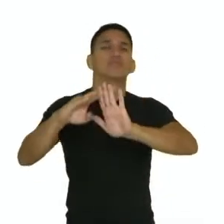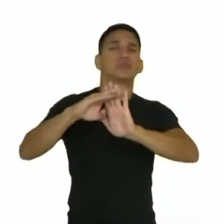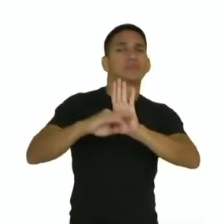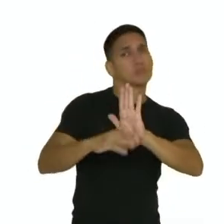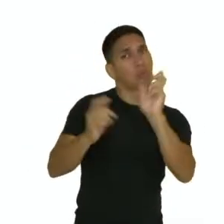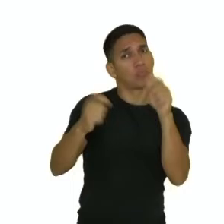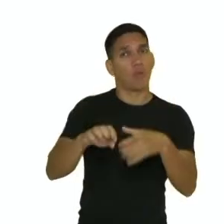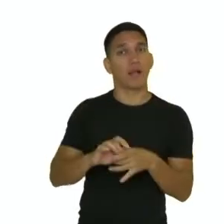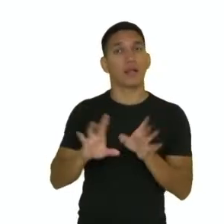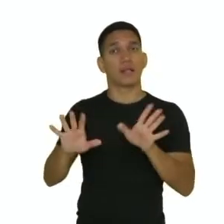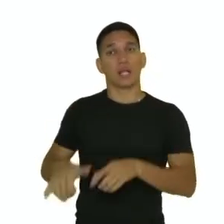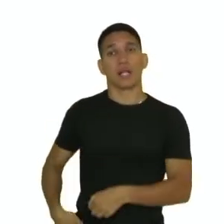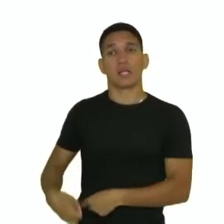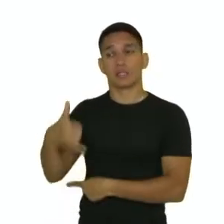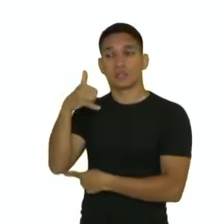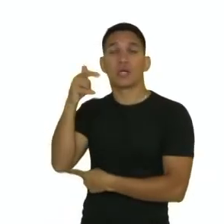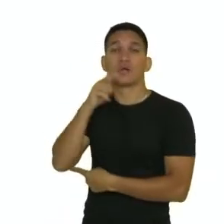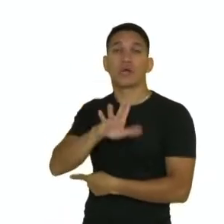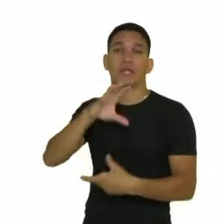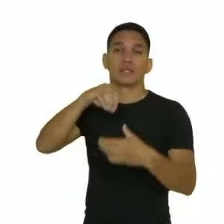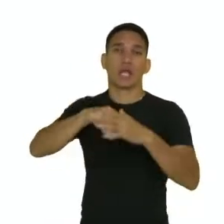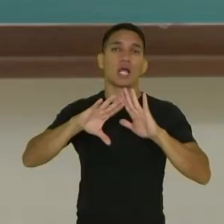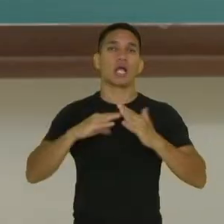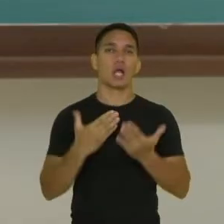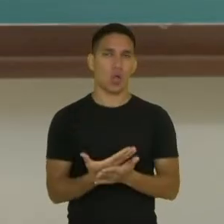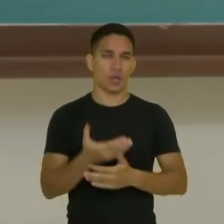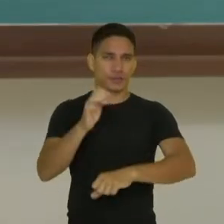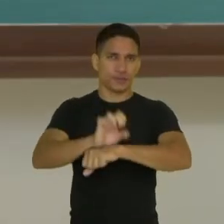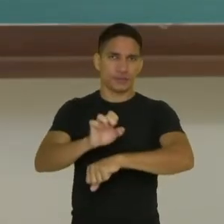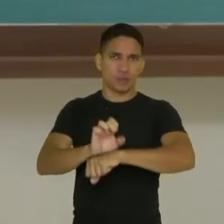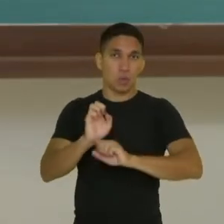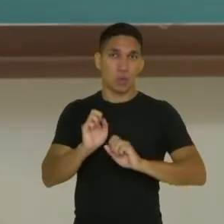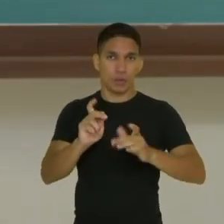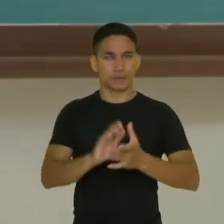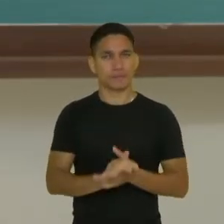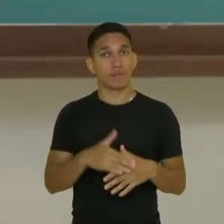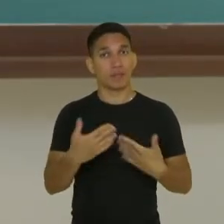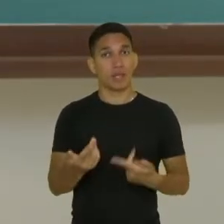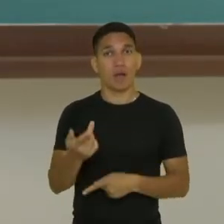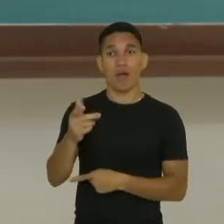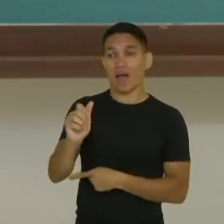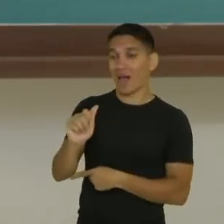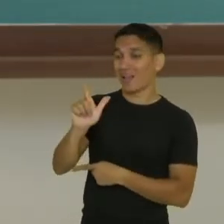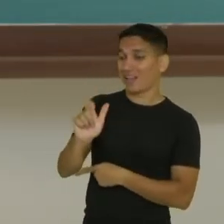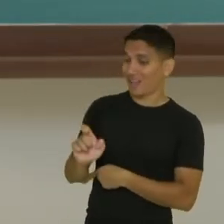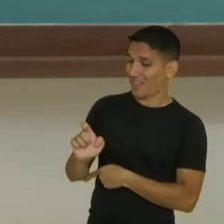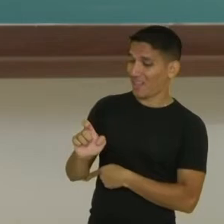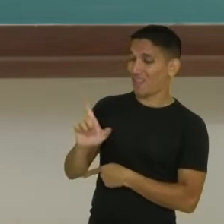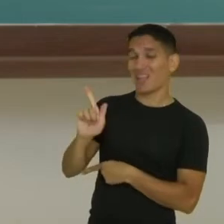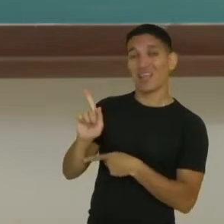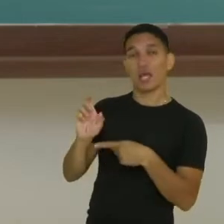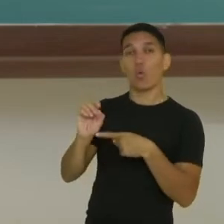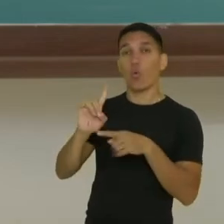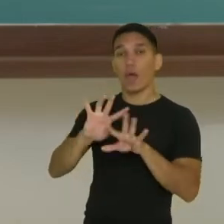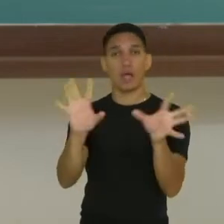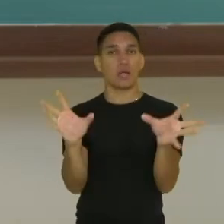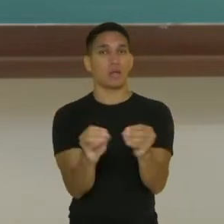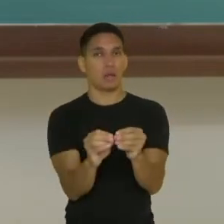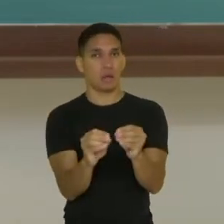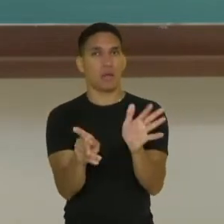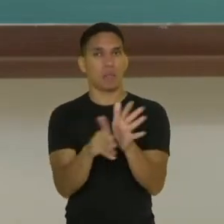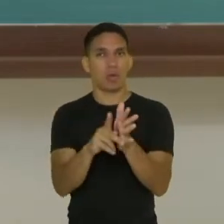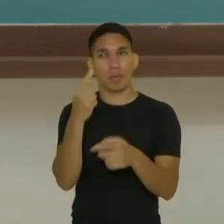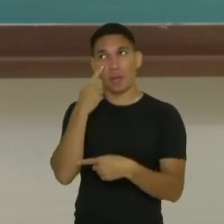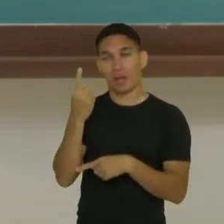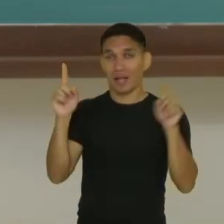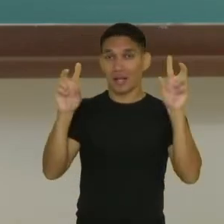das salas de aula nas escolas estaduais, certo? Então, vejam, a Lego é uma abreviatura que foi utilizada ali, está escrita aí